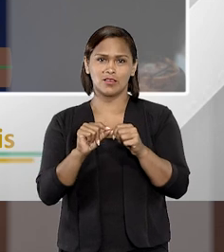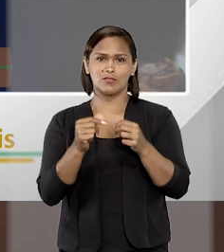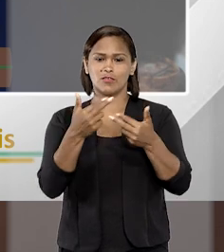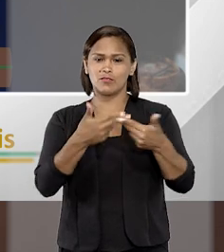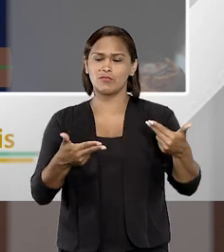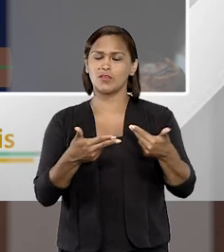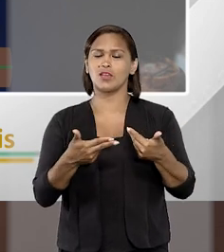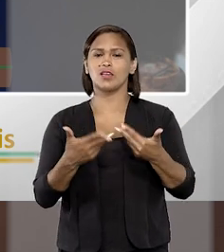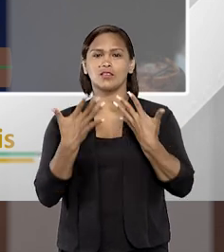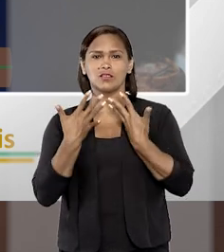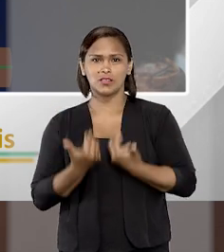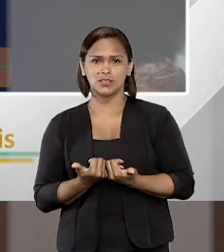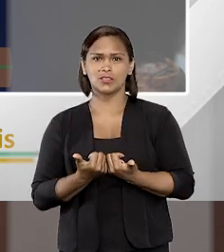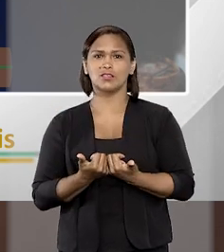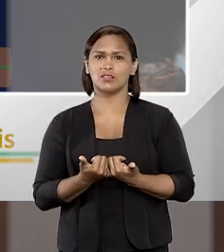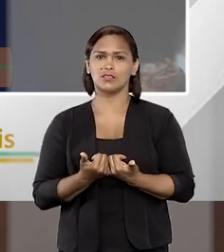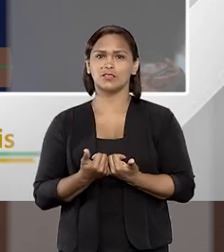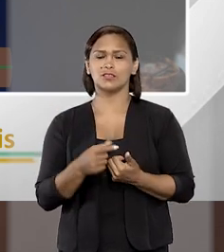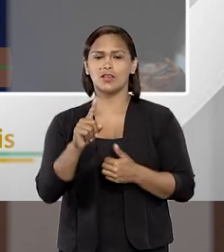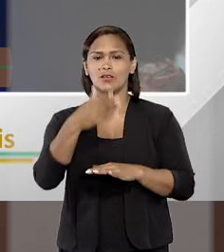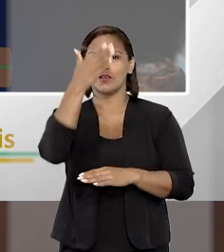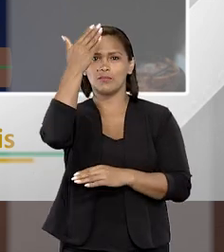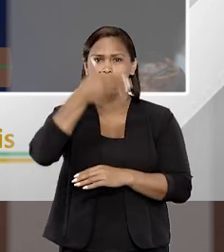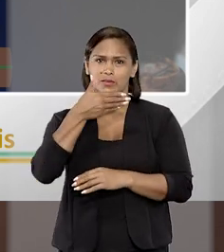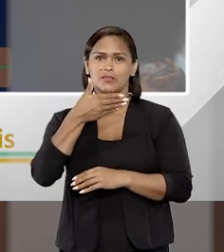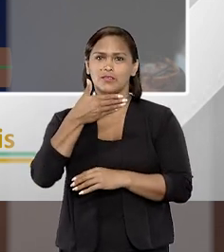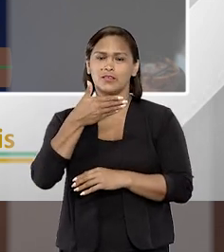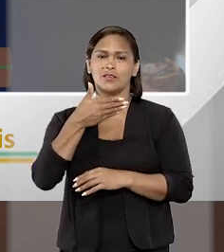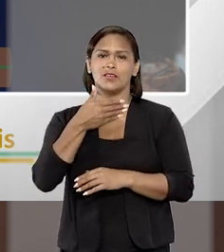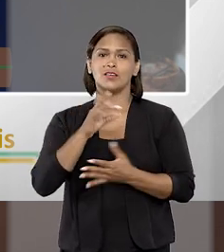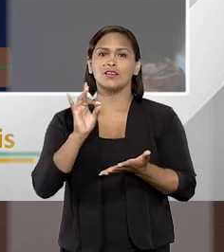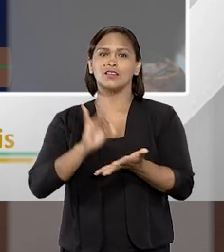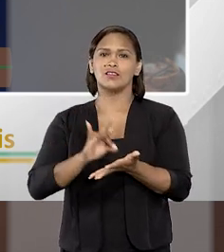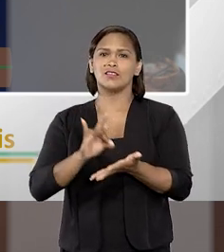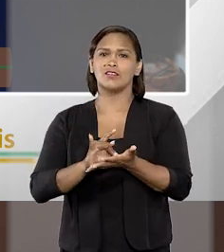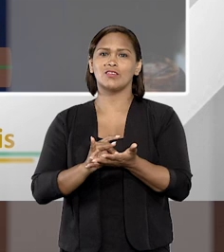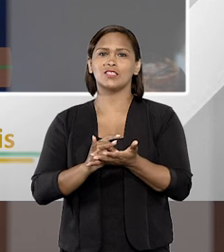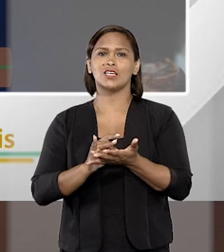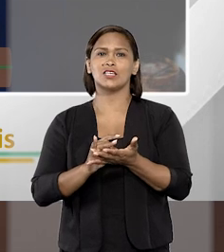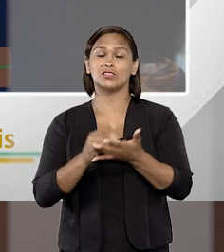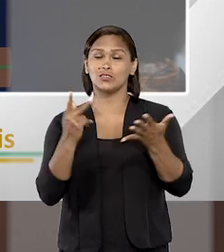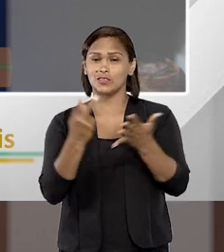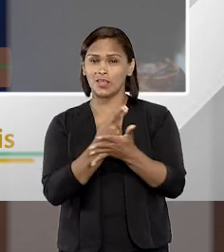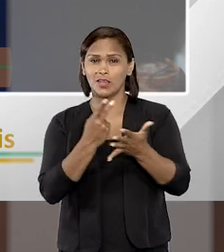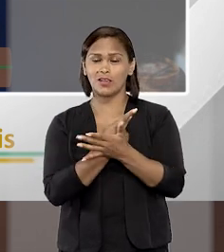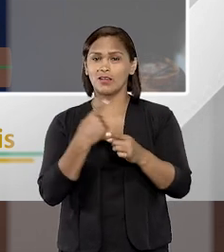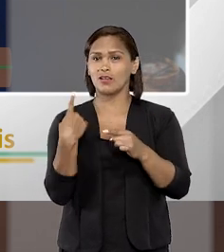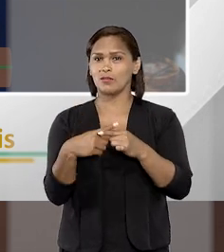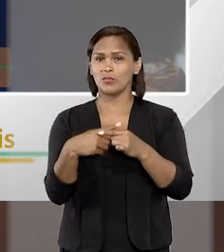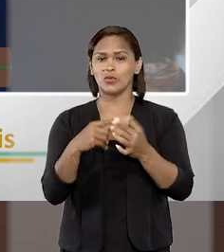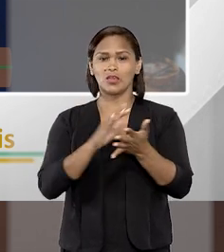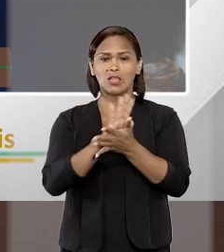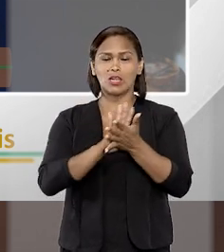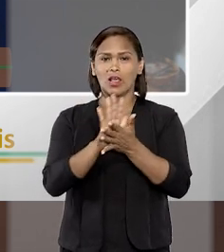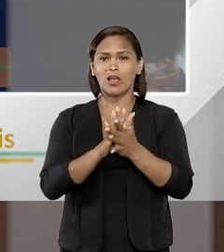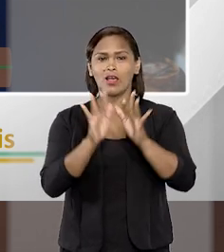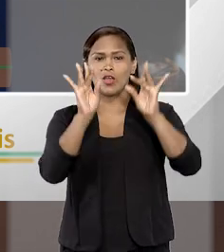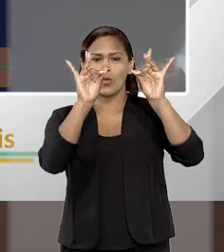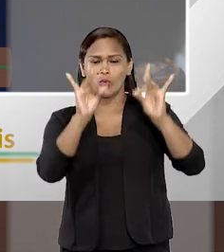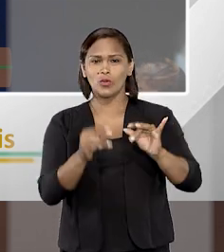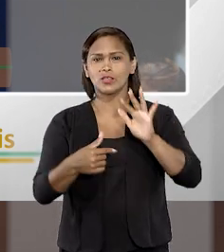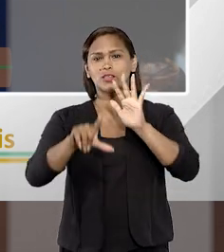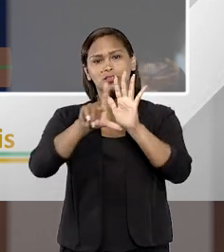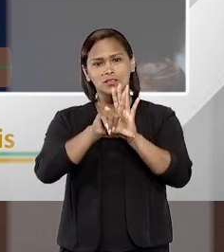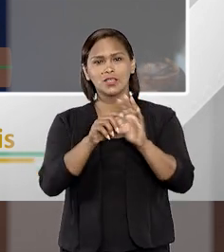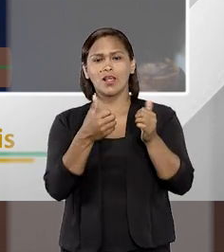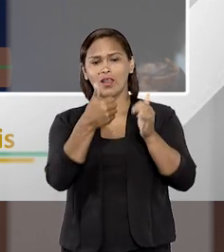Formação né a esta prova que na verdade está contaminada por que não houve cuidados que a lei